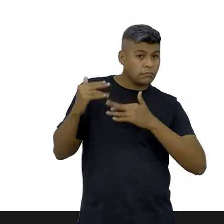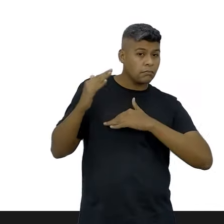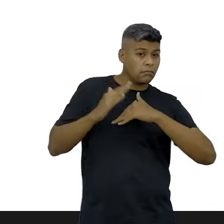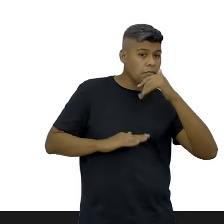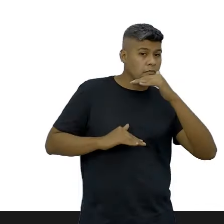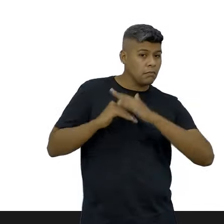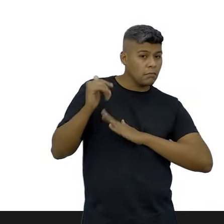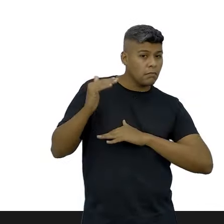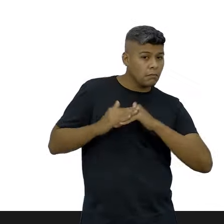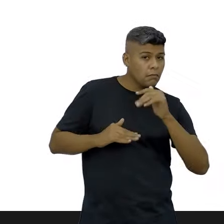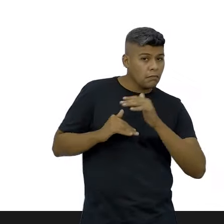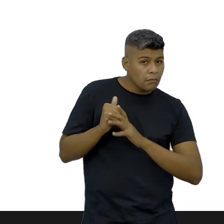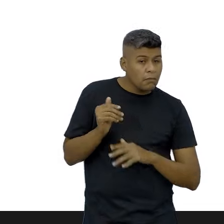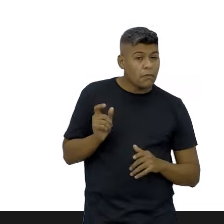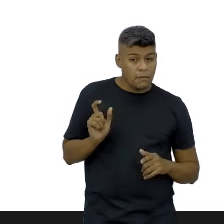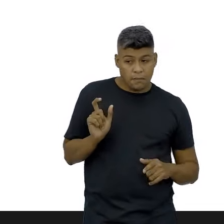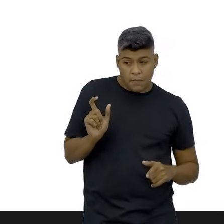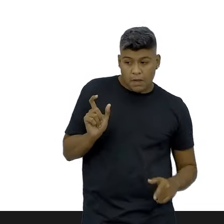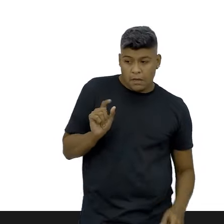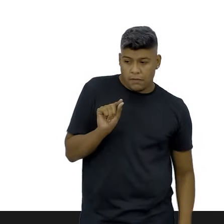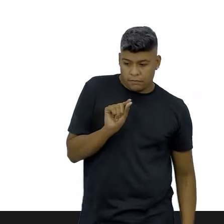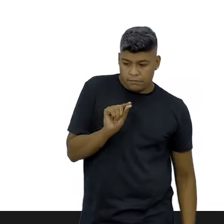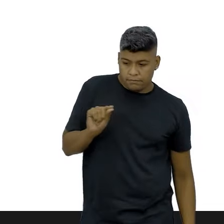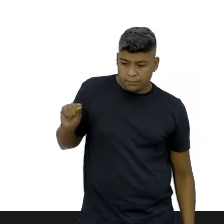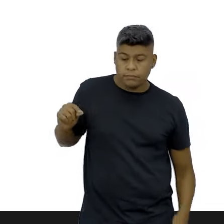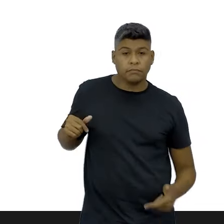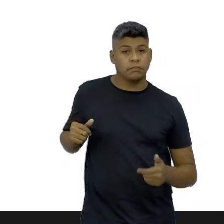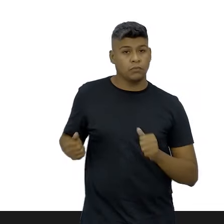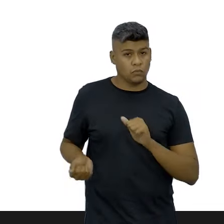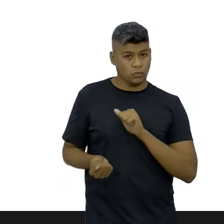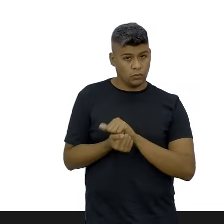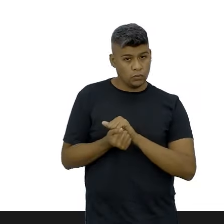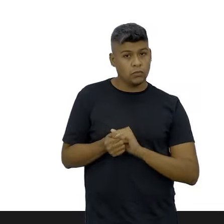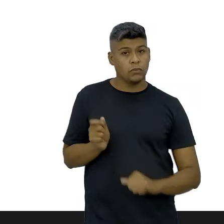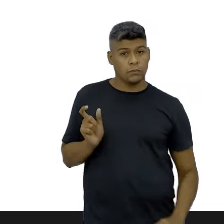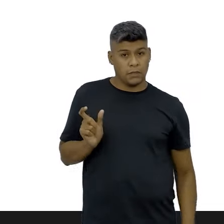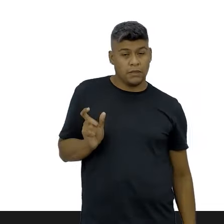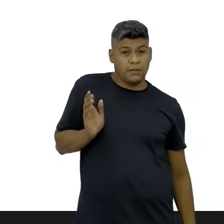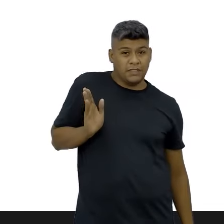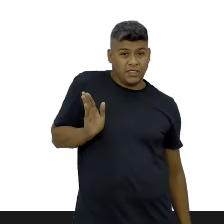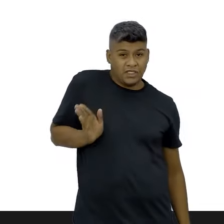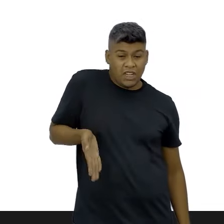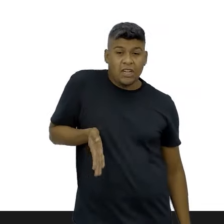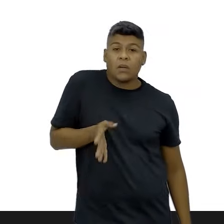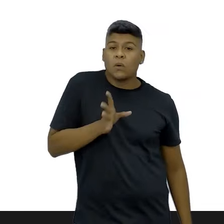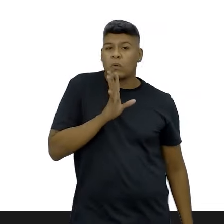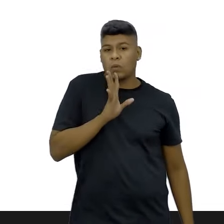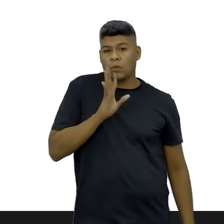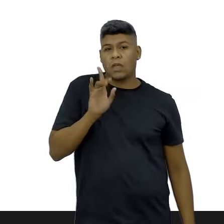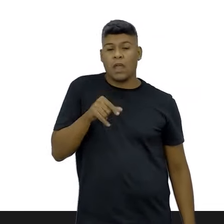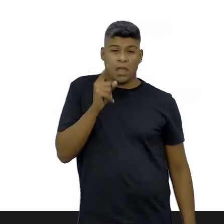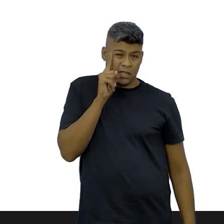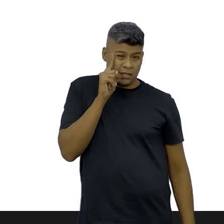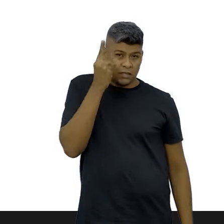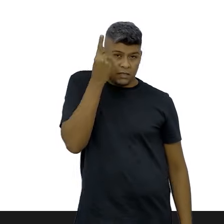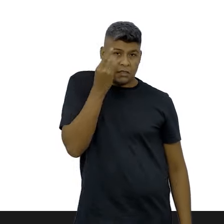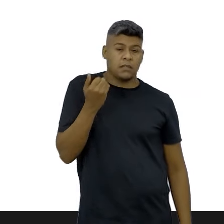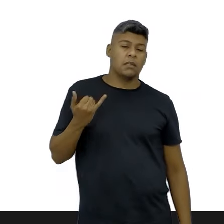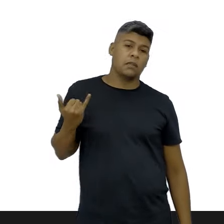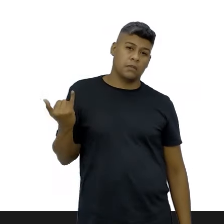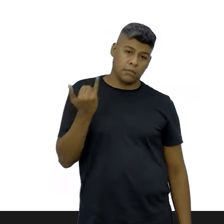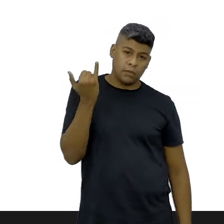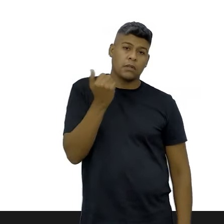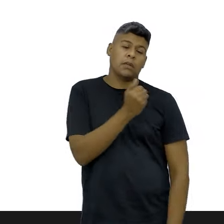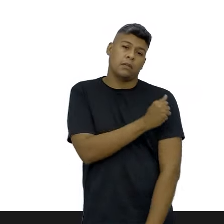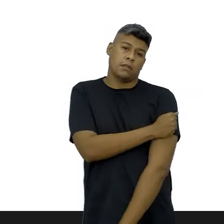habilidade de grafar as palavras novas, apoiando-se nas palavras que já conhecem, é uma estratégia importante para aqueles